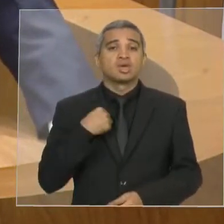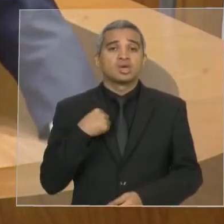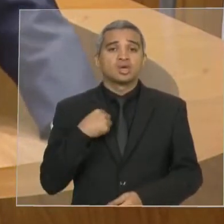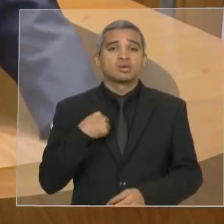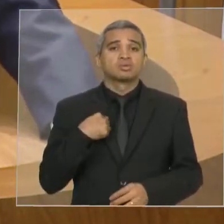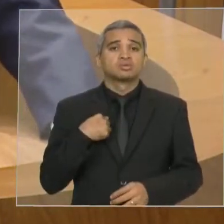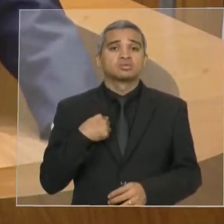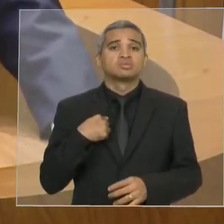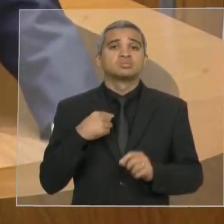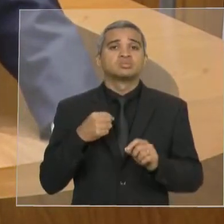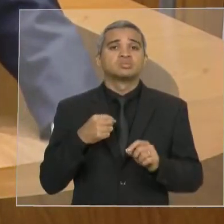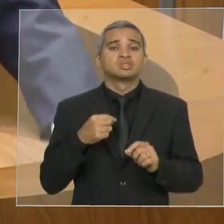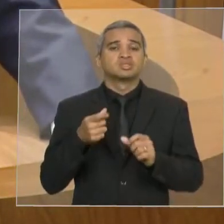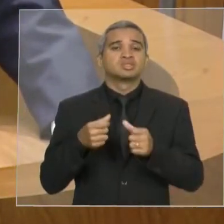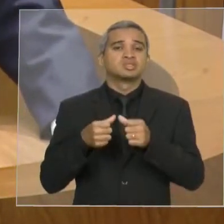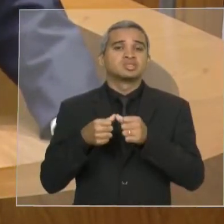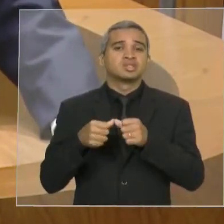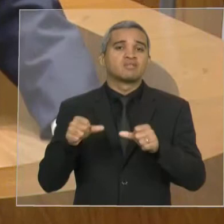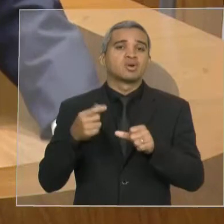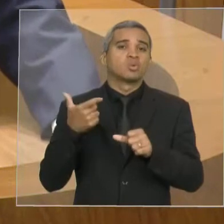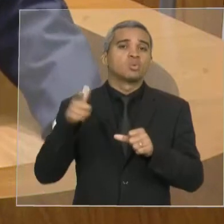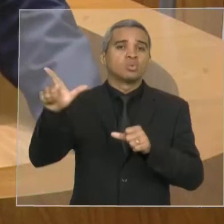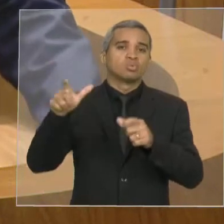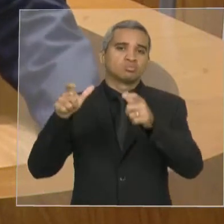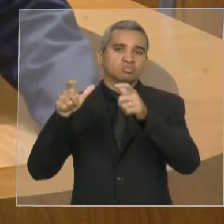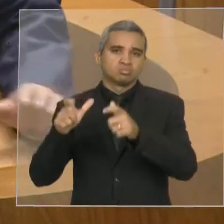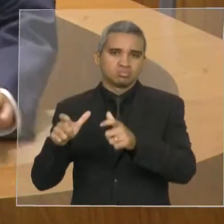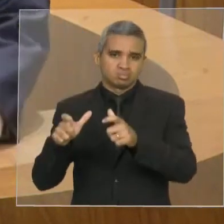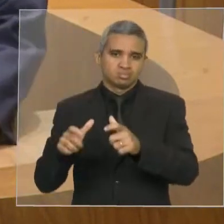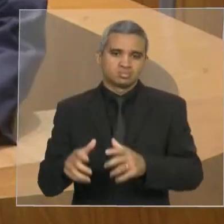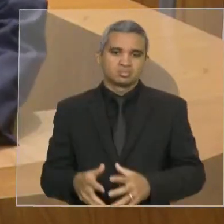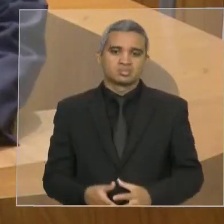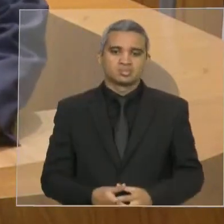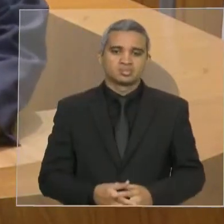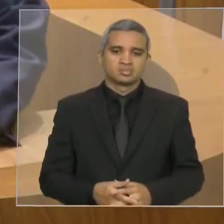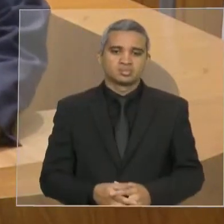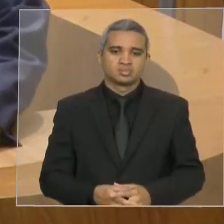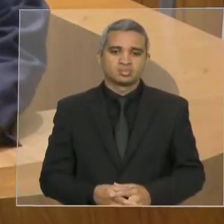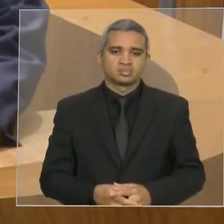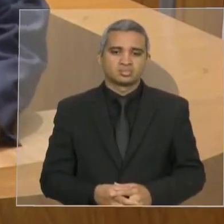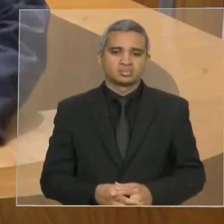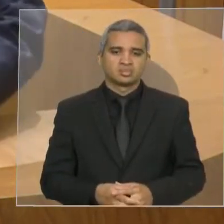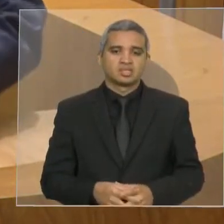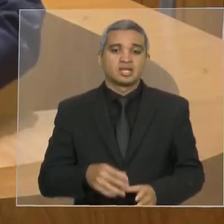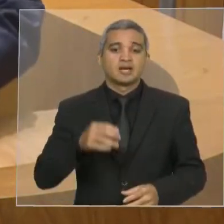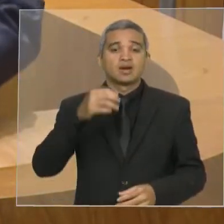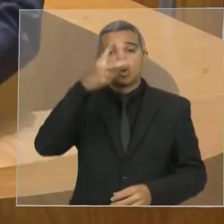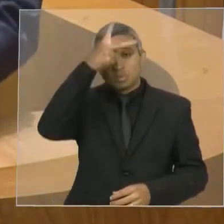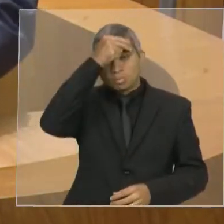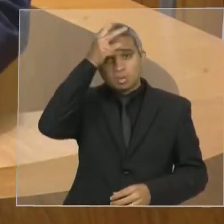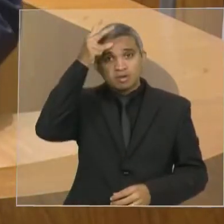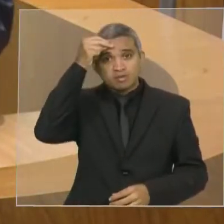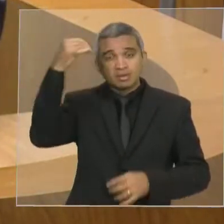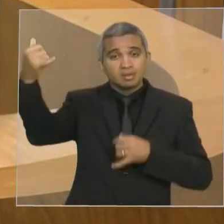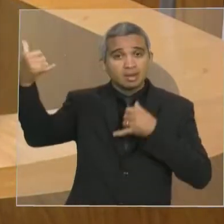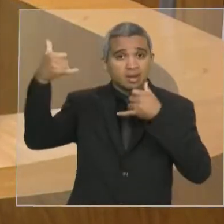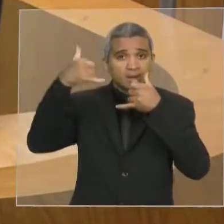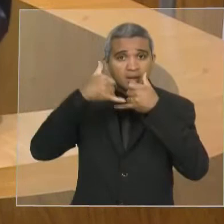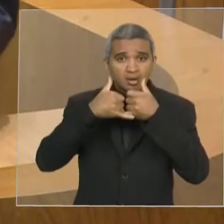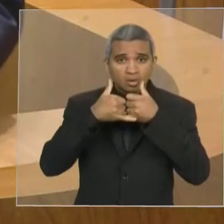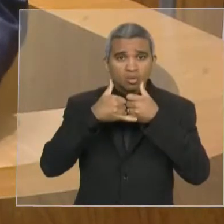ligou que eu tinha que inaugurar uma escola na zona rural de São Benedito, porque o ano letivo não poderia